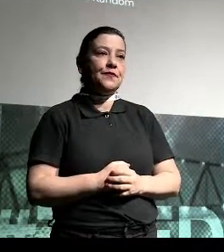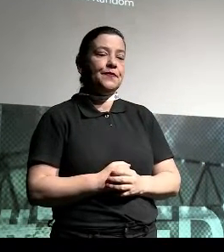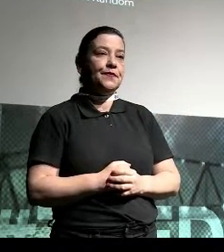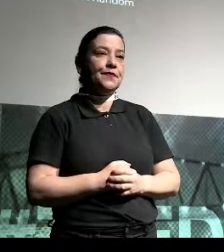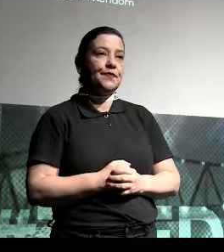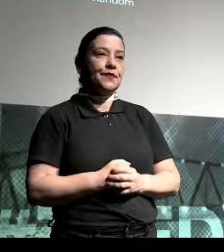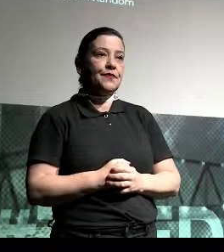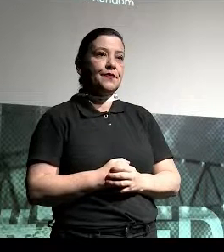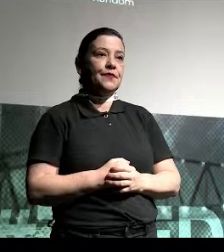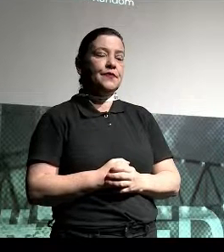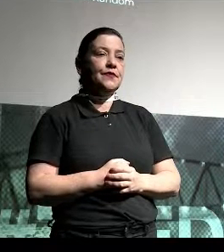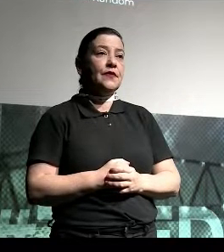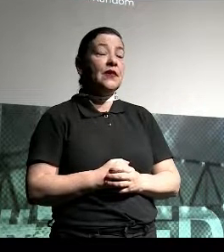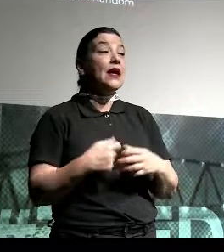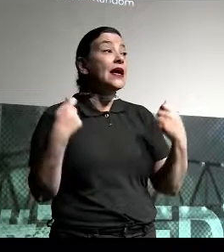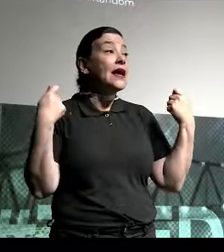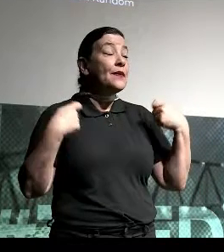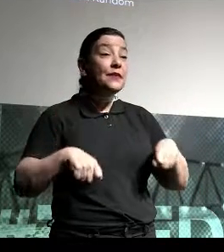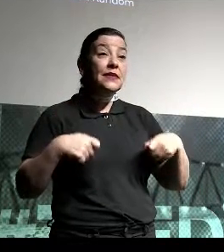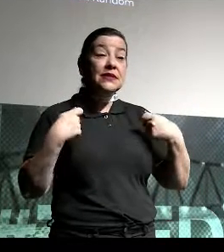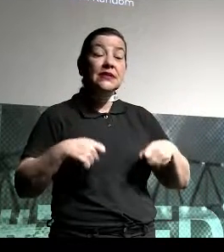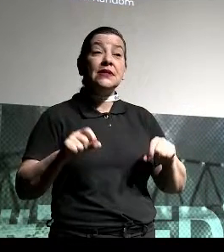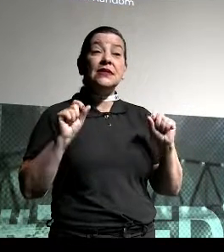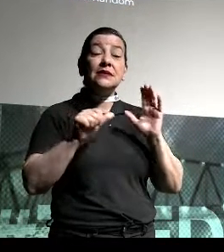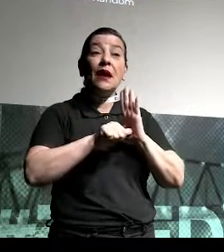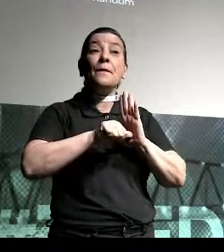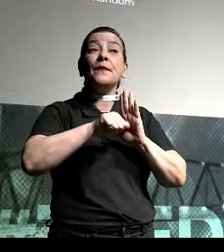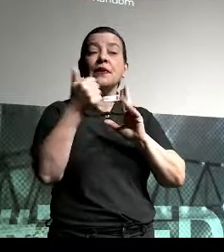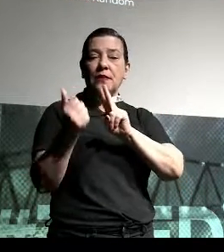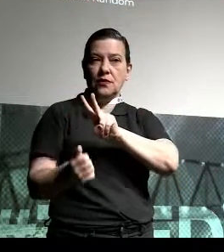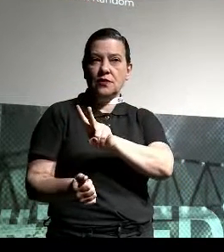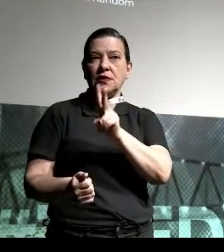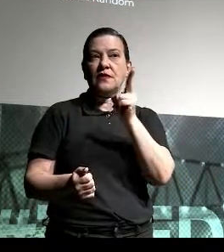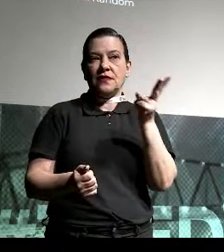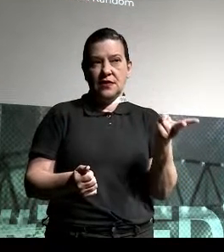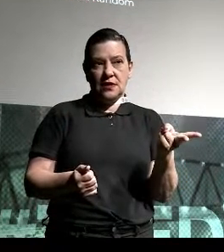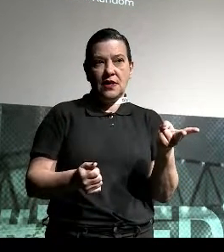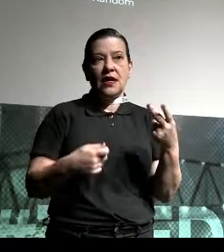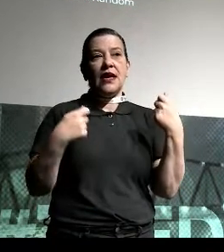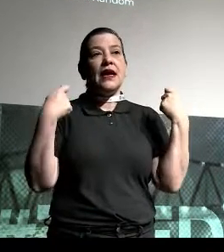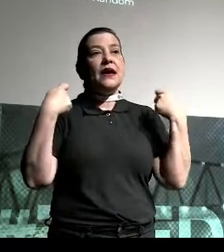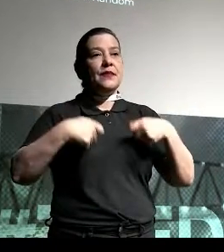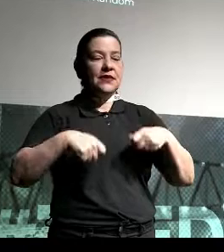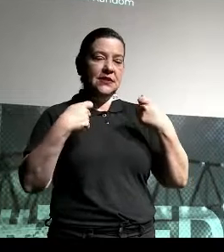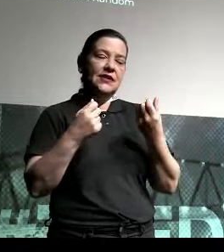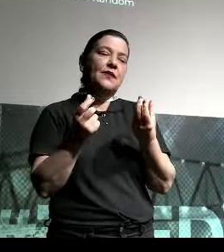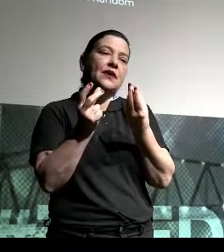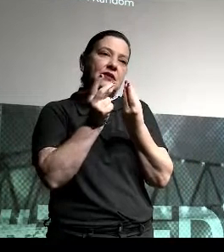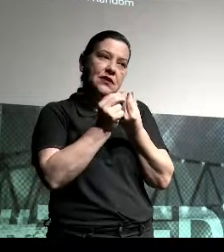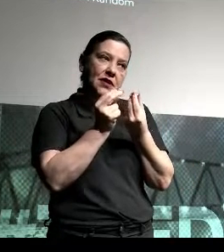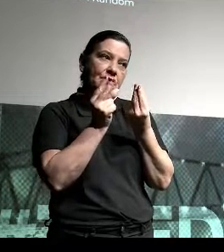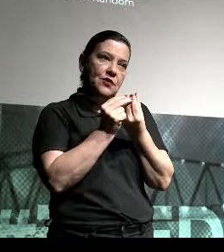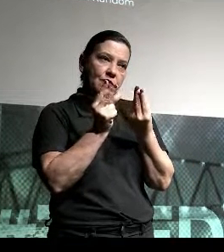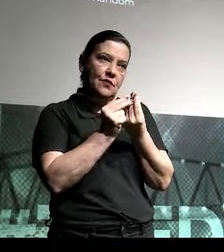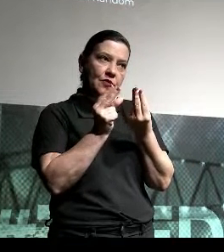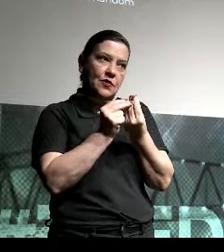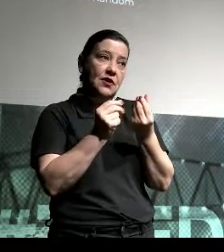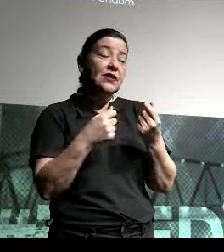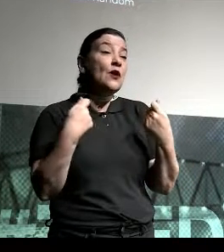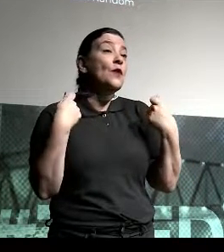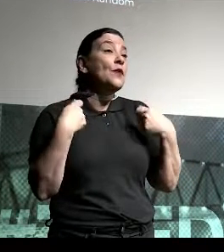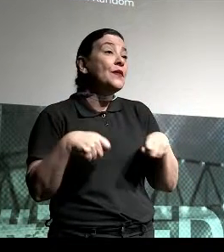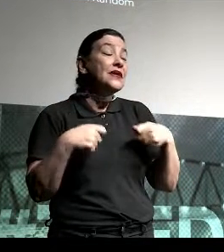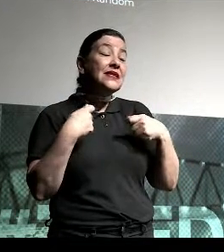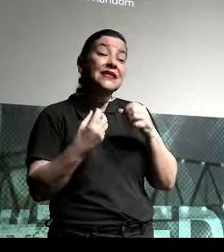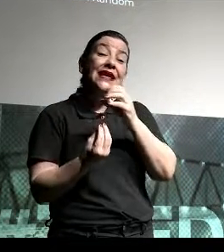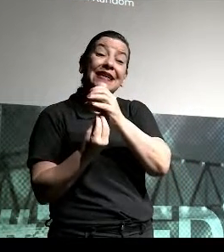Basicamente, o que a gente tem que fazer primeiro para a gente conseguir fazer uma transferência? A gente tem que ter uma wallet de criptomoedas, né? E para a gente ter essa wallet, a gente